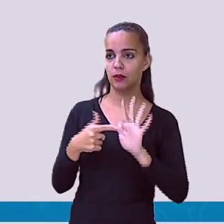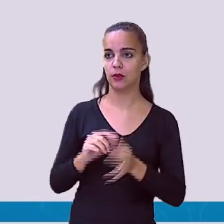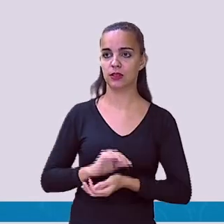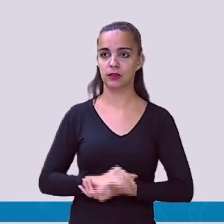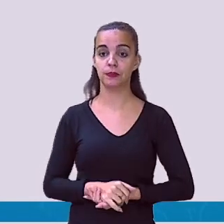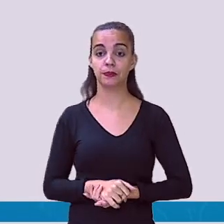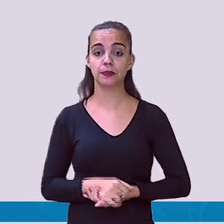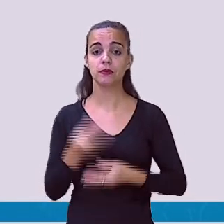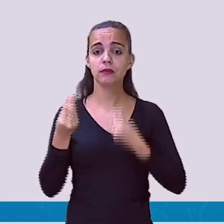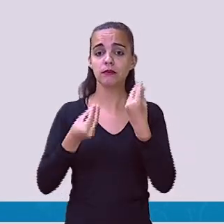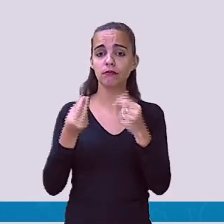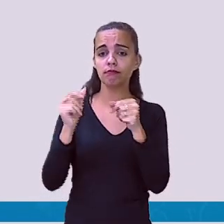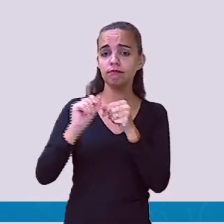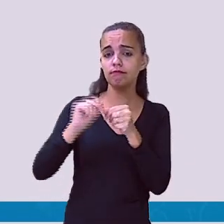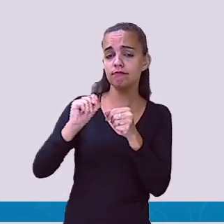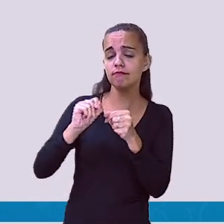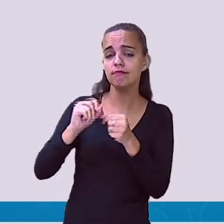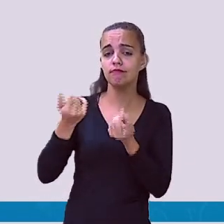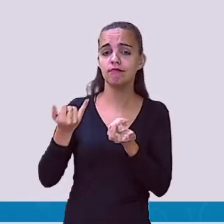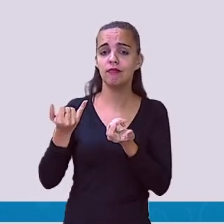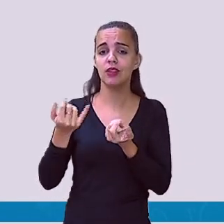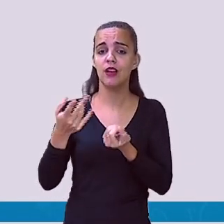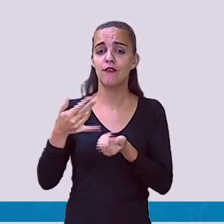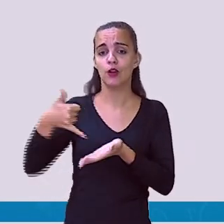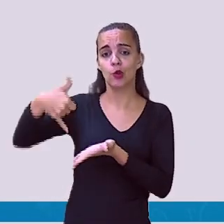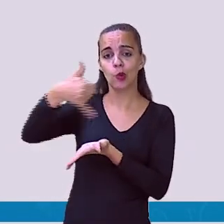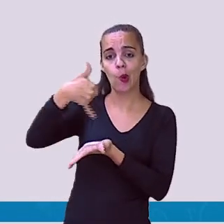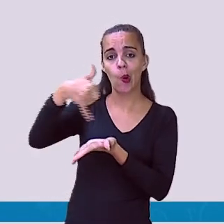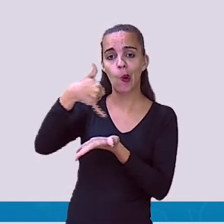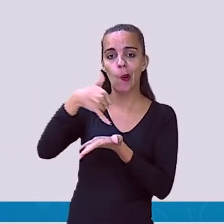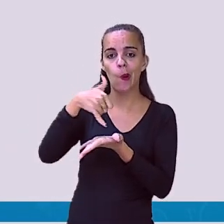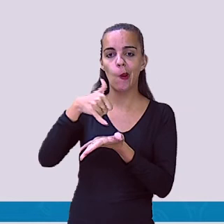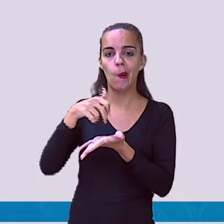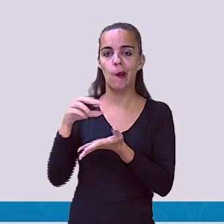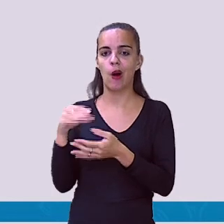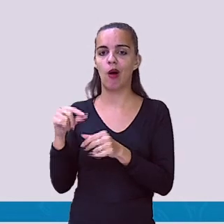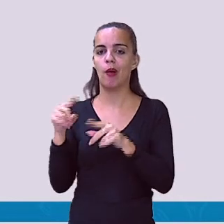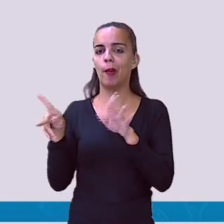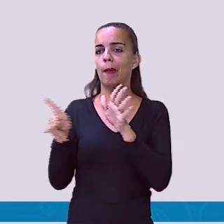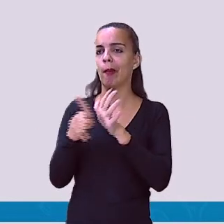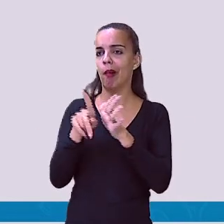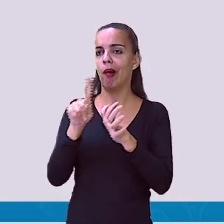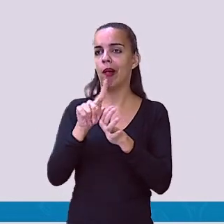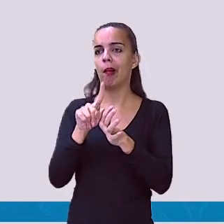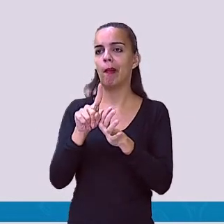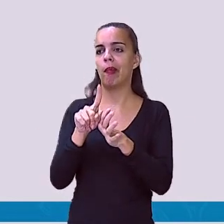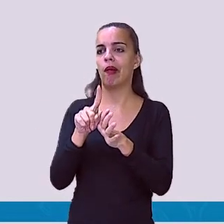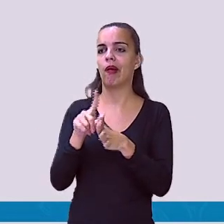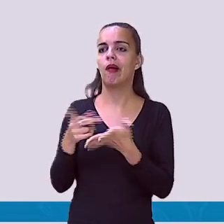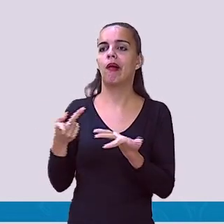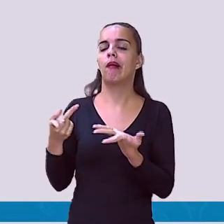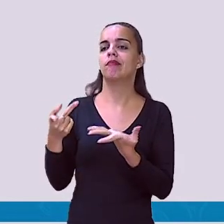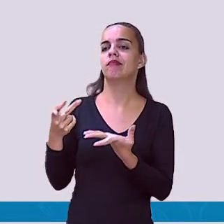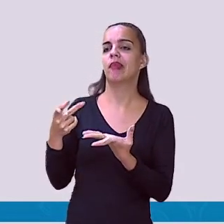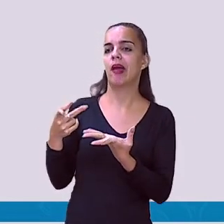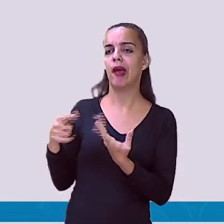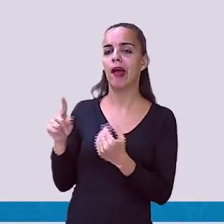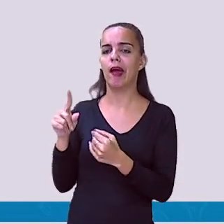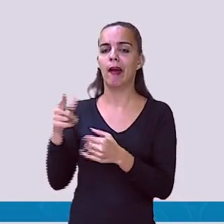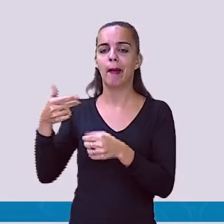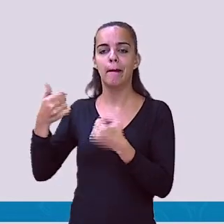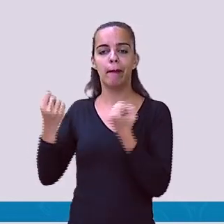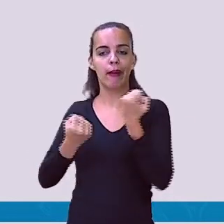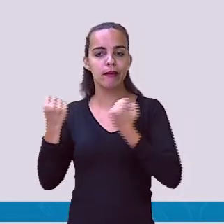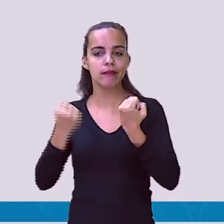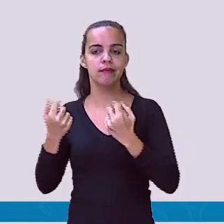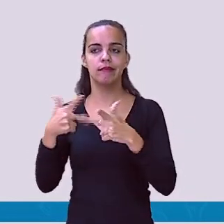ele também é aquecido, existe uma torre por onde ele vai passando, precisa